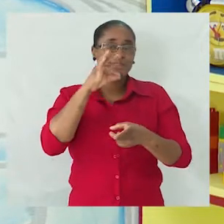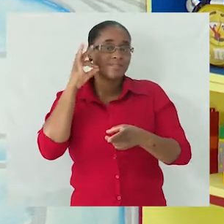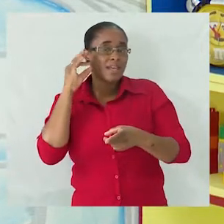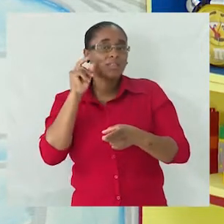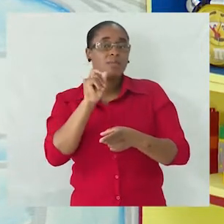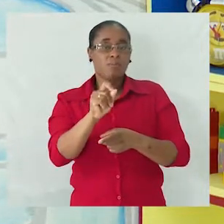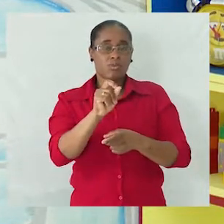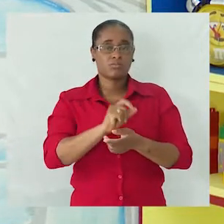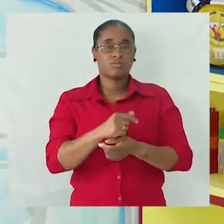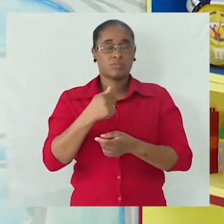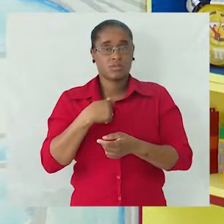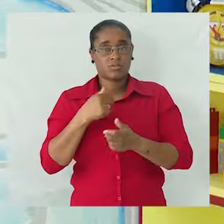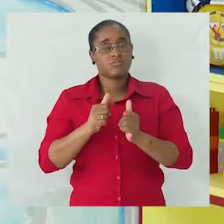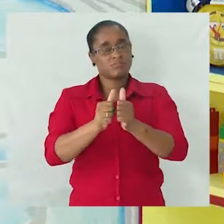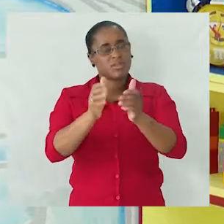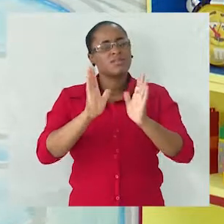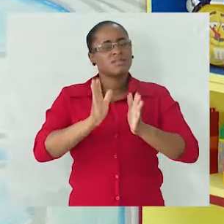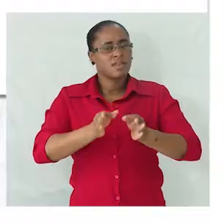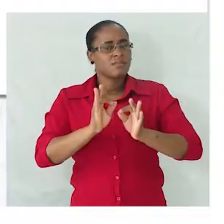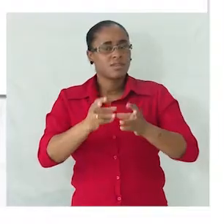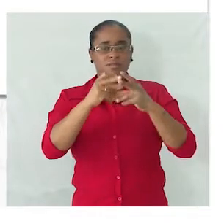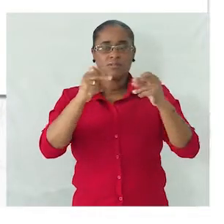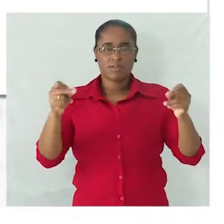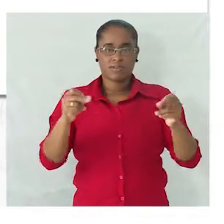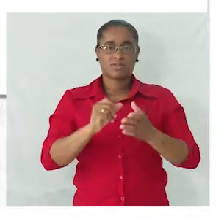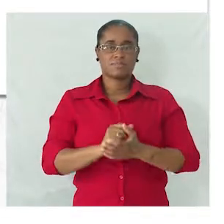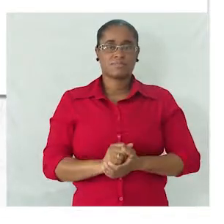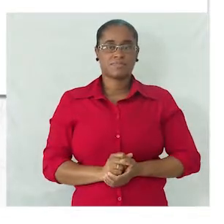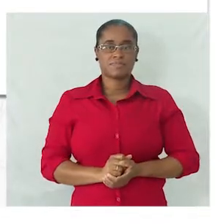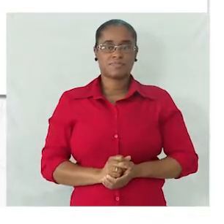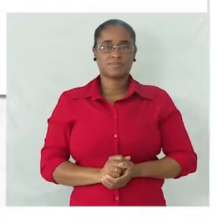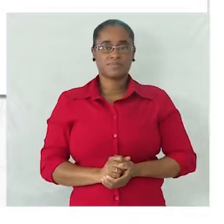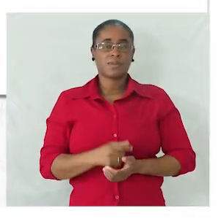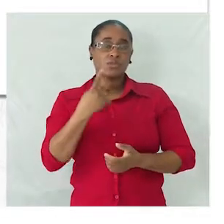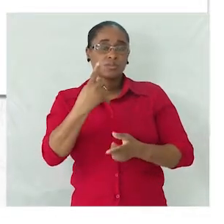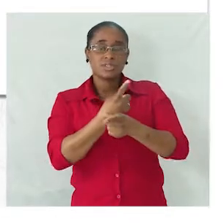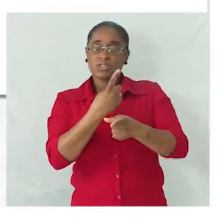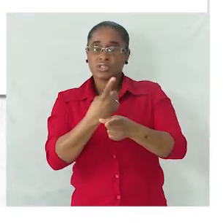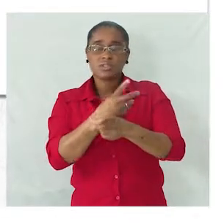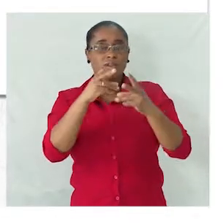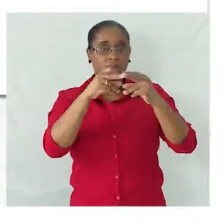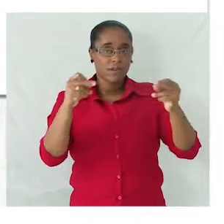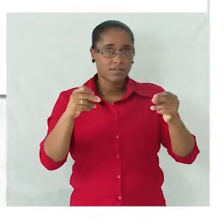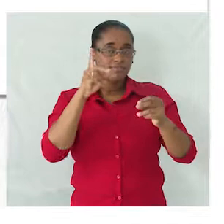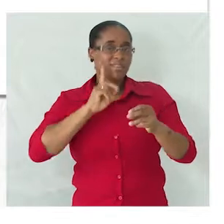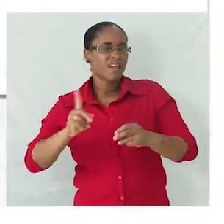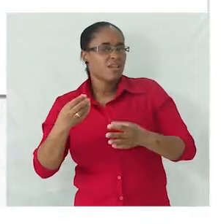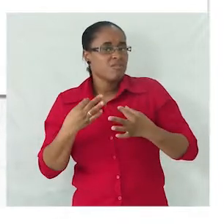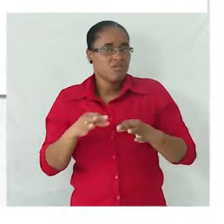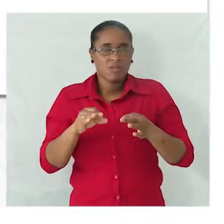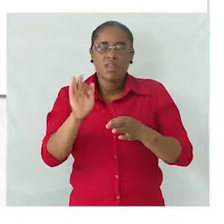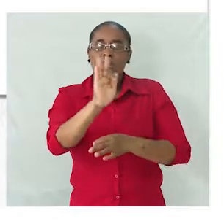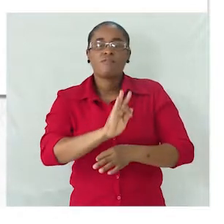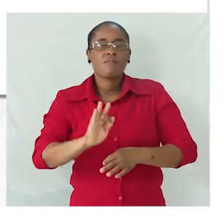de pontuação que acompanham sempre as frases. Uma das características da frase é que ela é normalmente formada